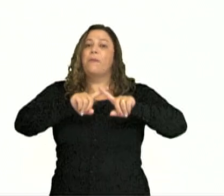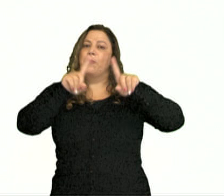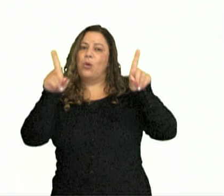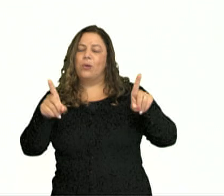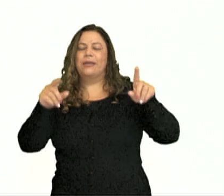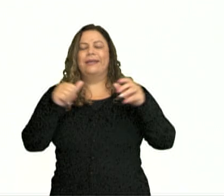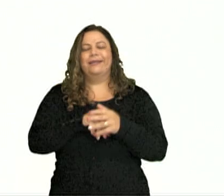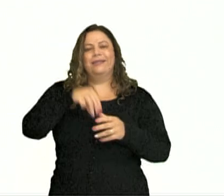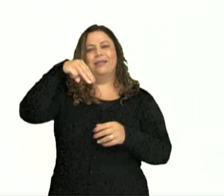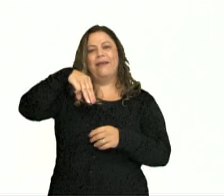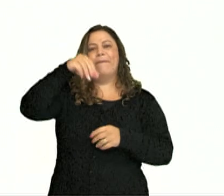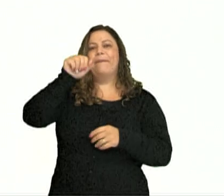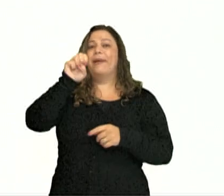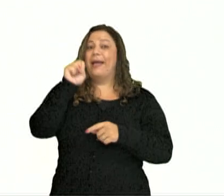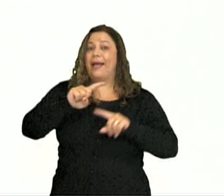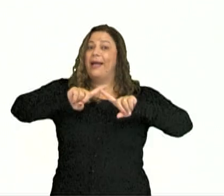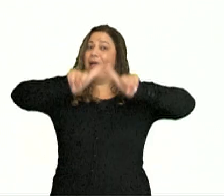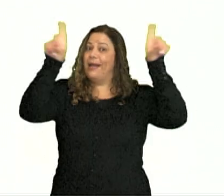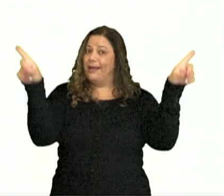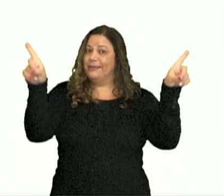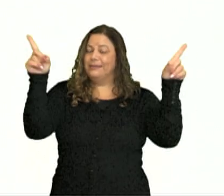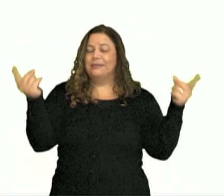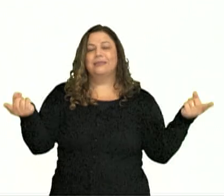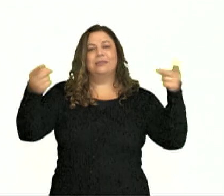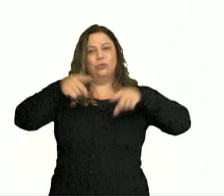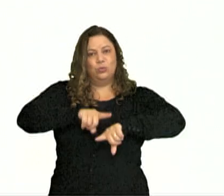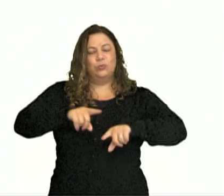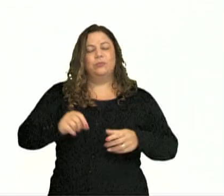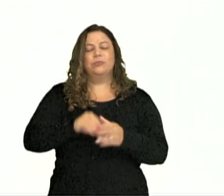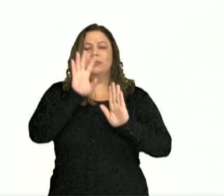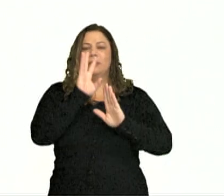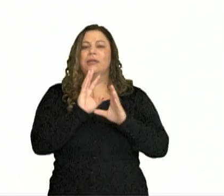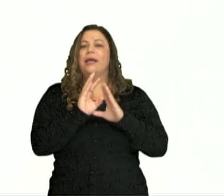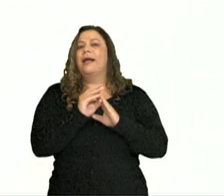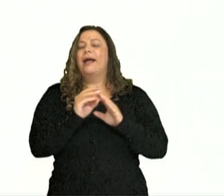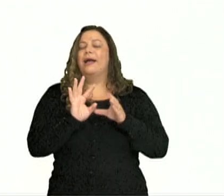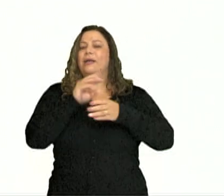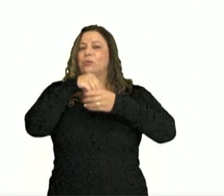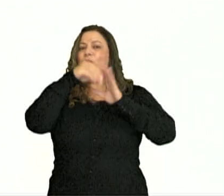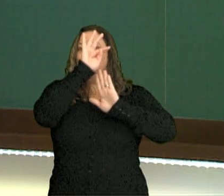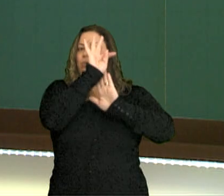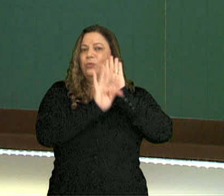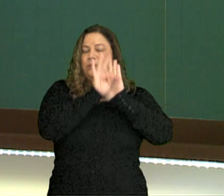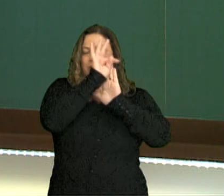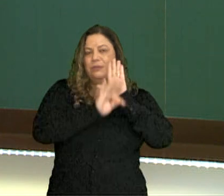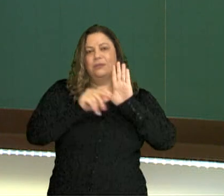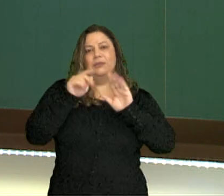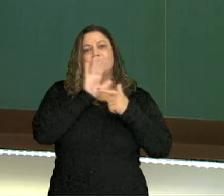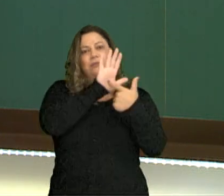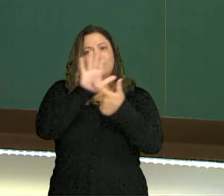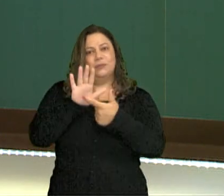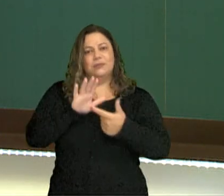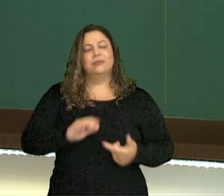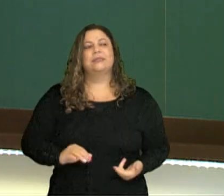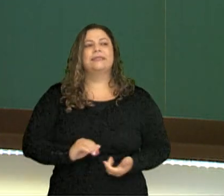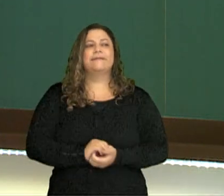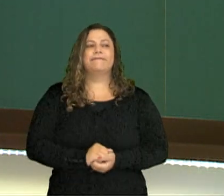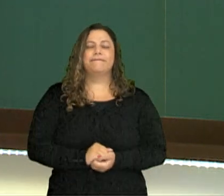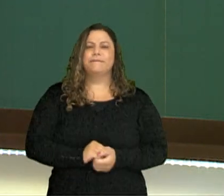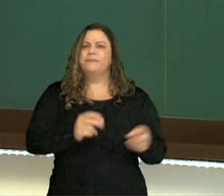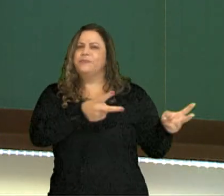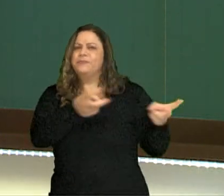contudo, todavia, de oposição. No texto que estudamos, mostrava exatamente isso. Vimos